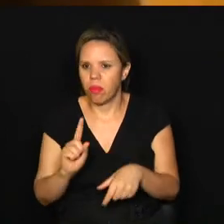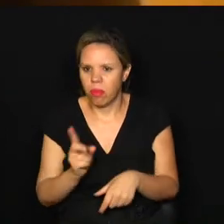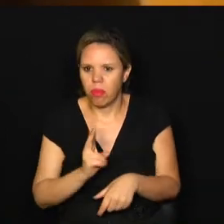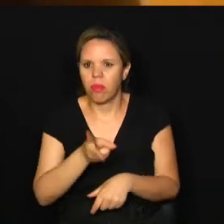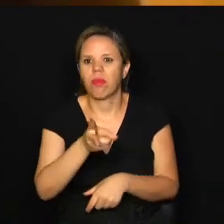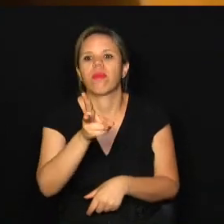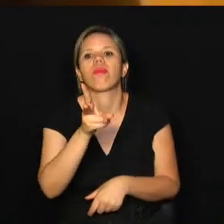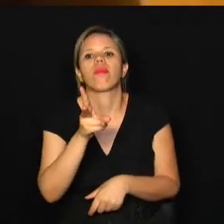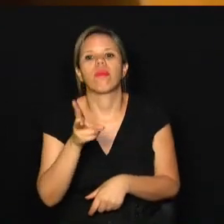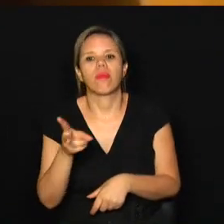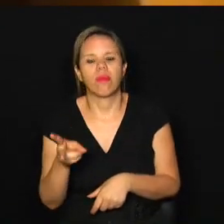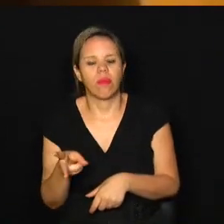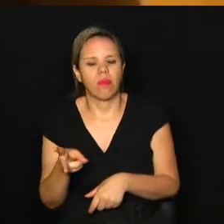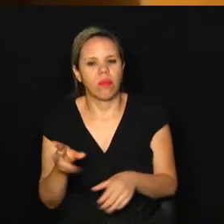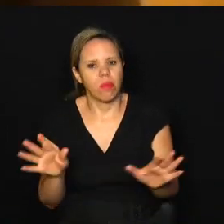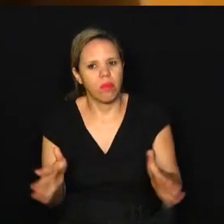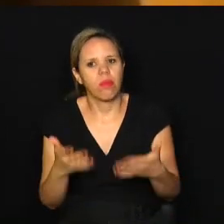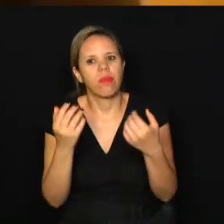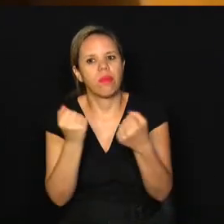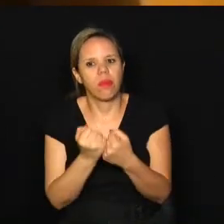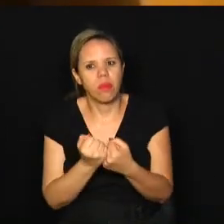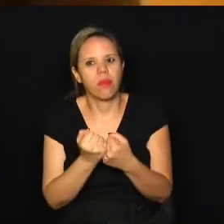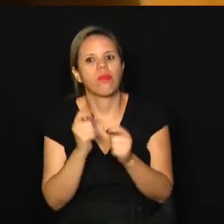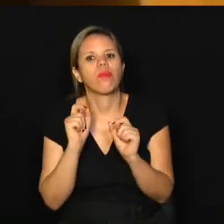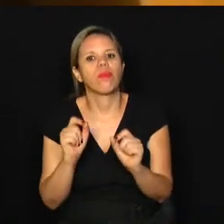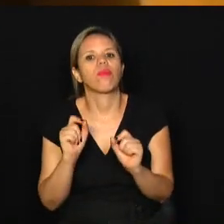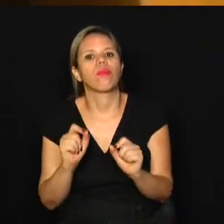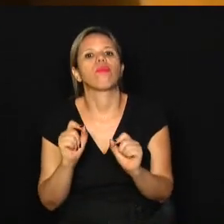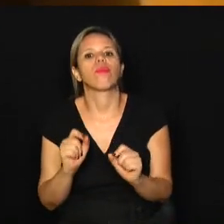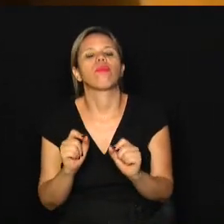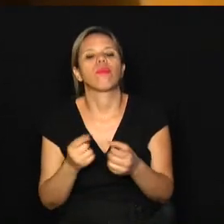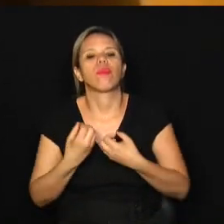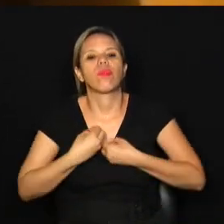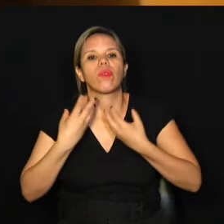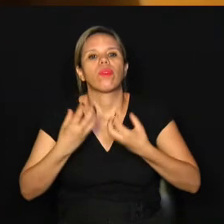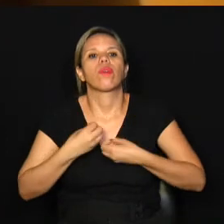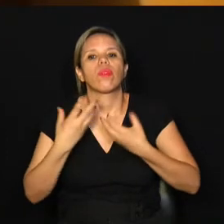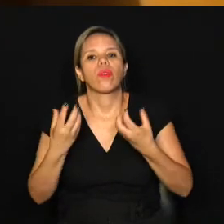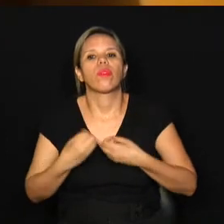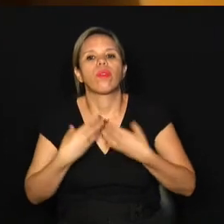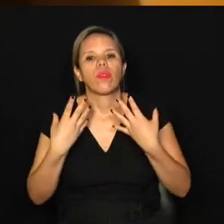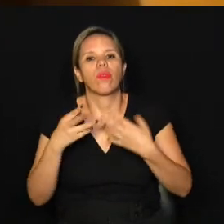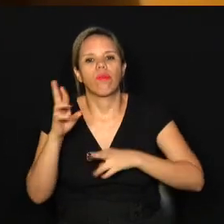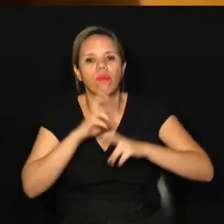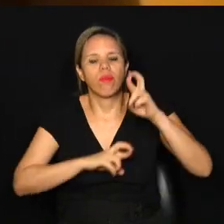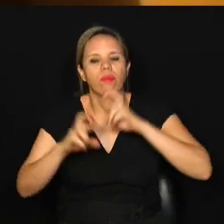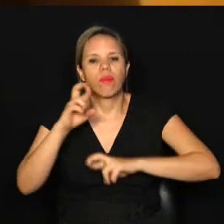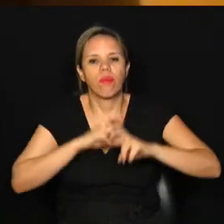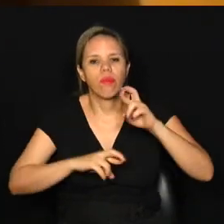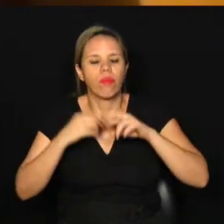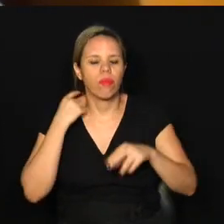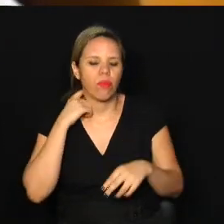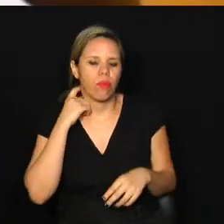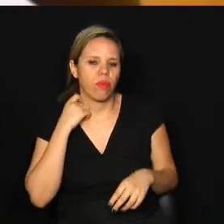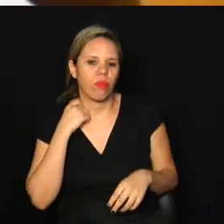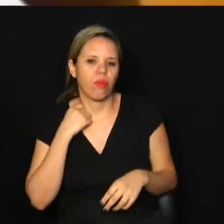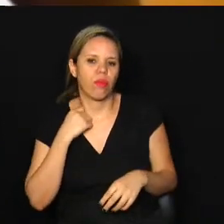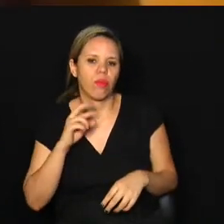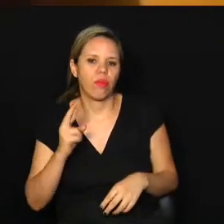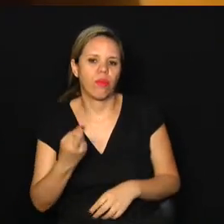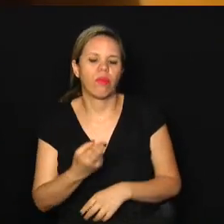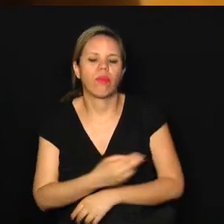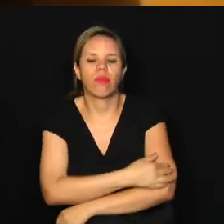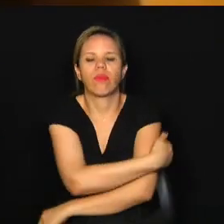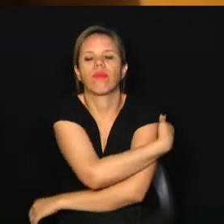sempre contribuindo aí para que as informações e as análises, tanto de resultado,